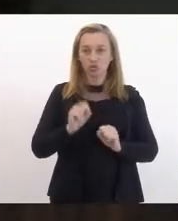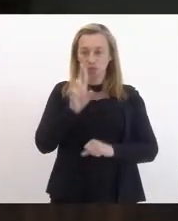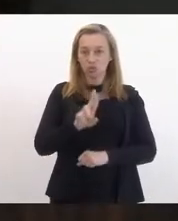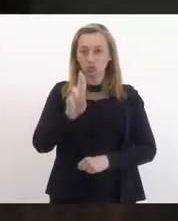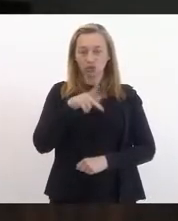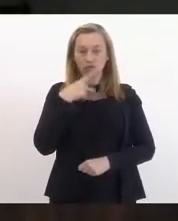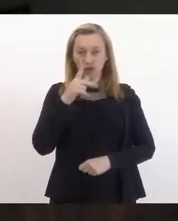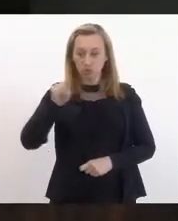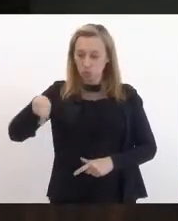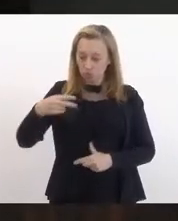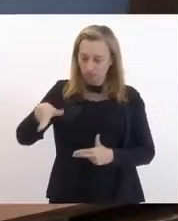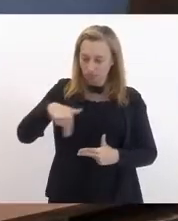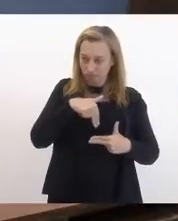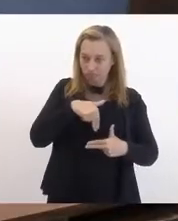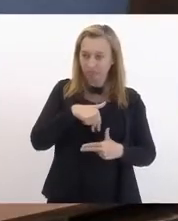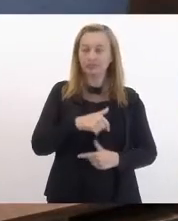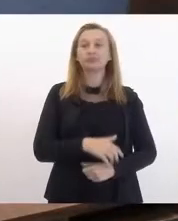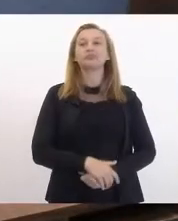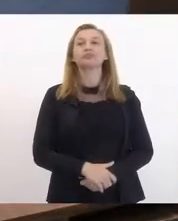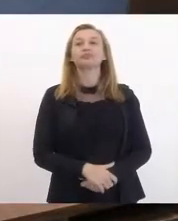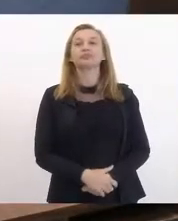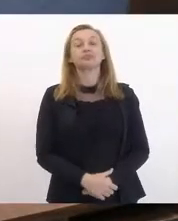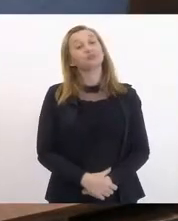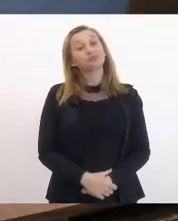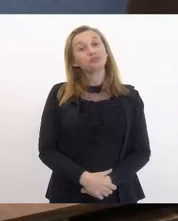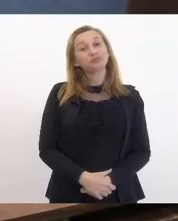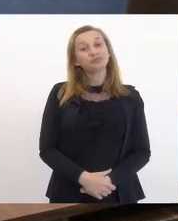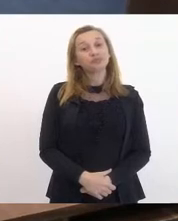como próximo orador inscrito.